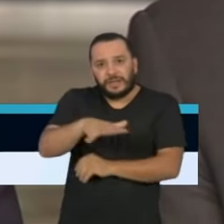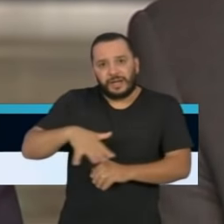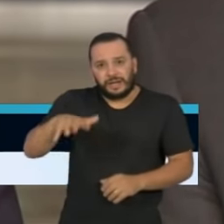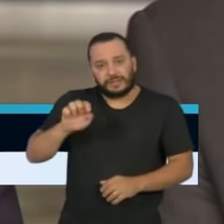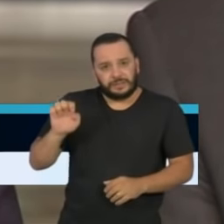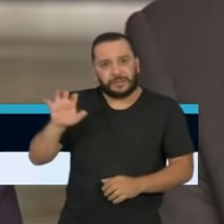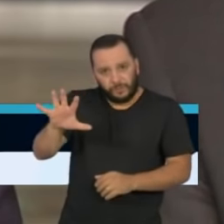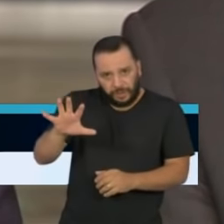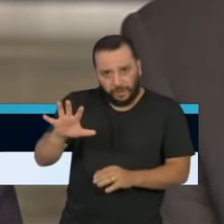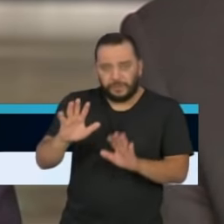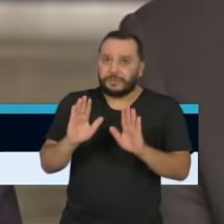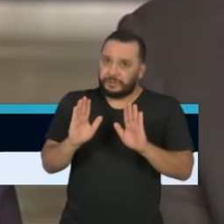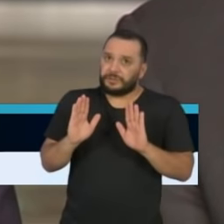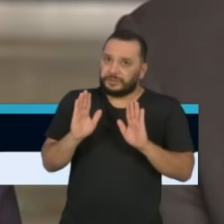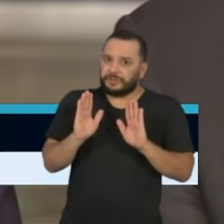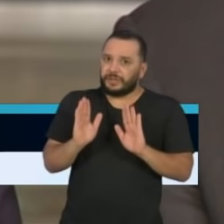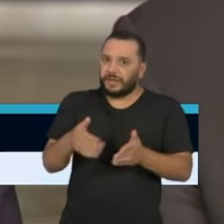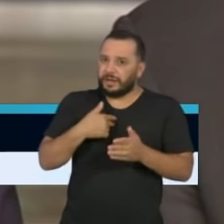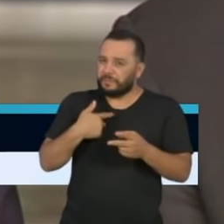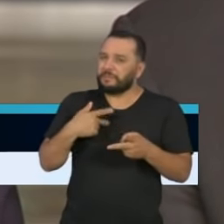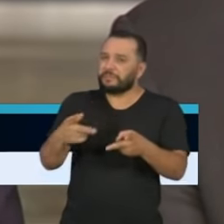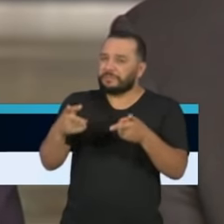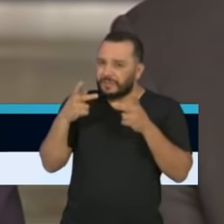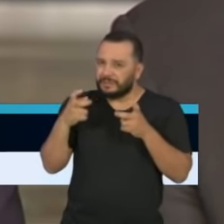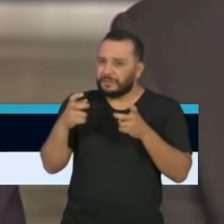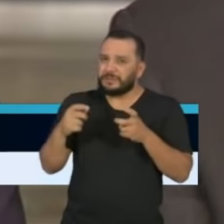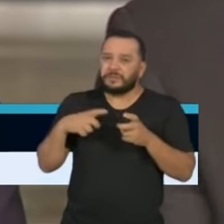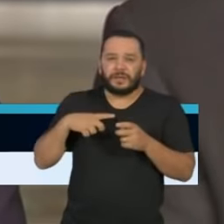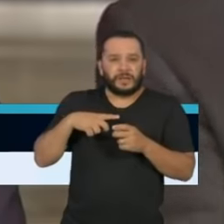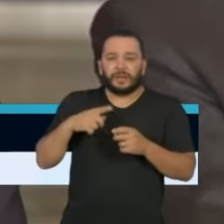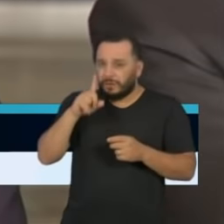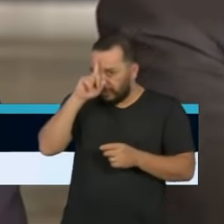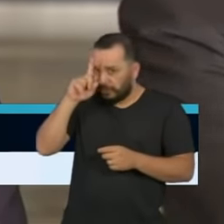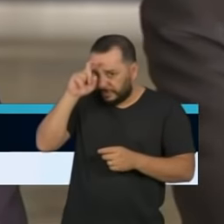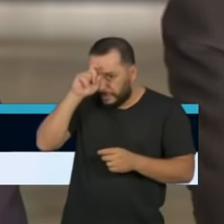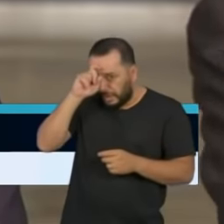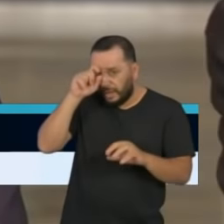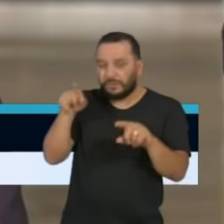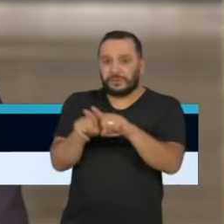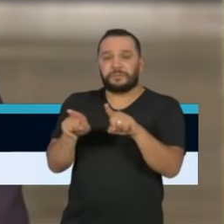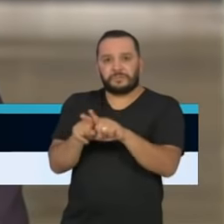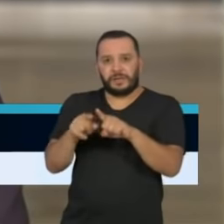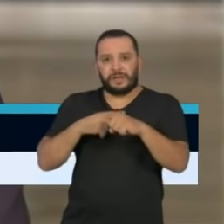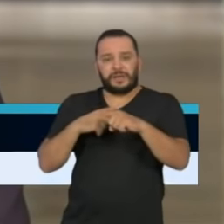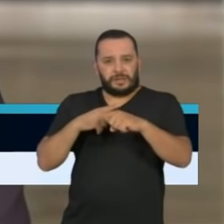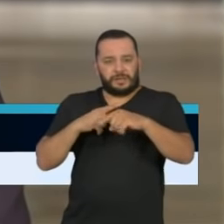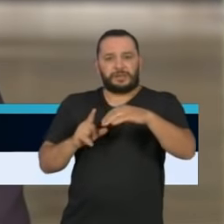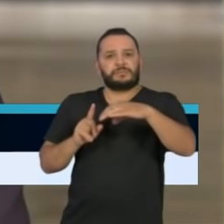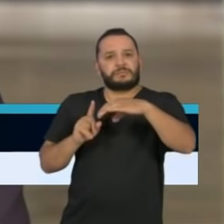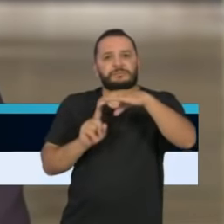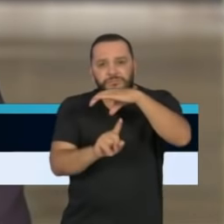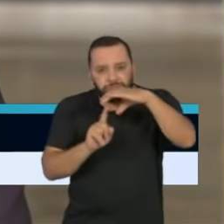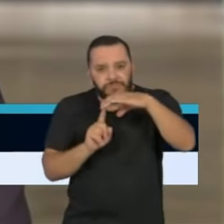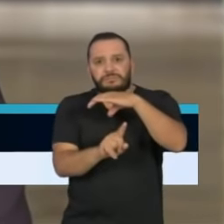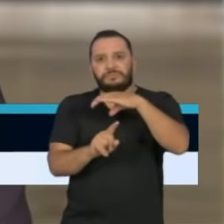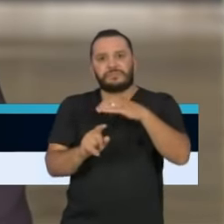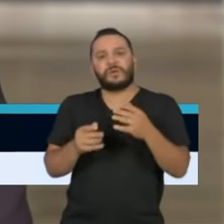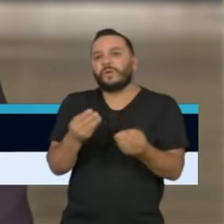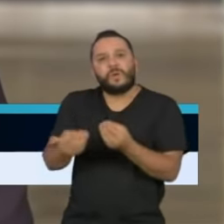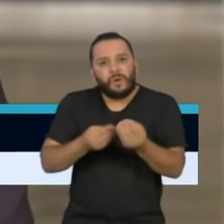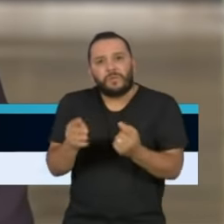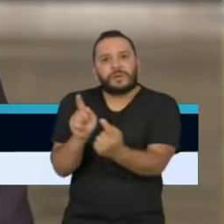estadual? Já percebeu um aumento de demanda dos pronto-socorros dos municípios pressionando o sistema estadual? Como é que está